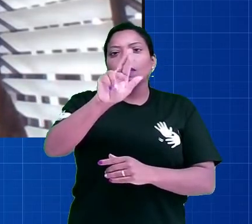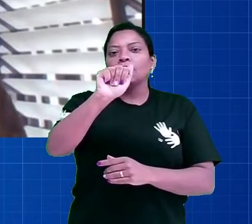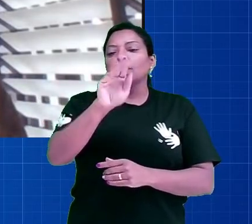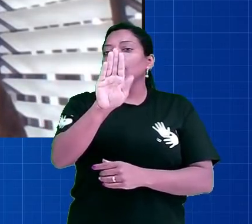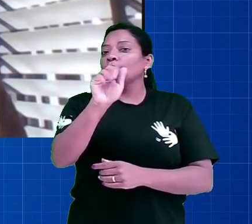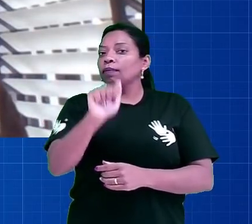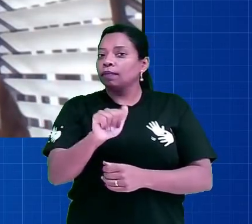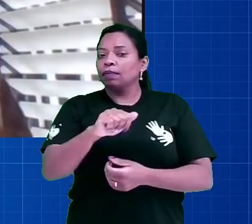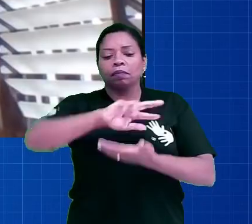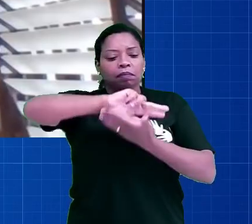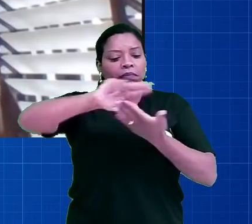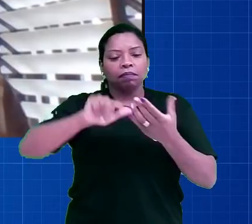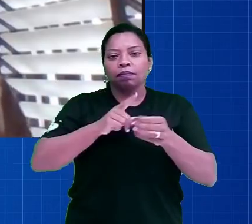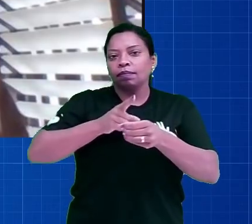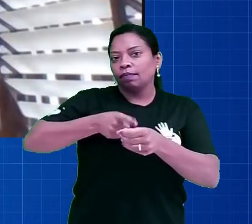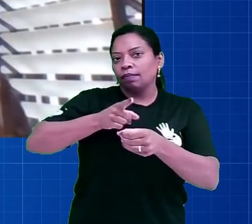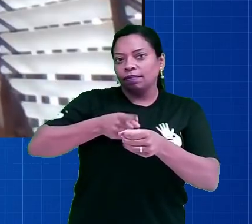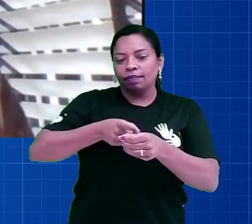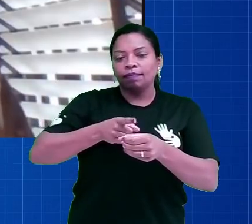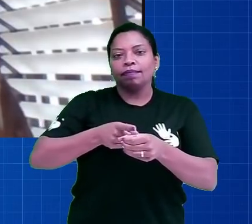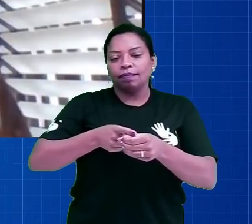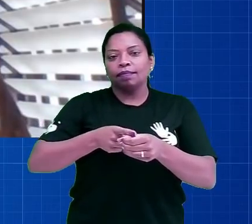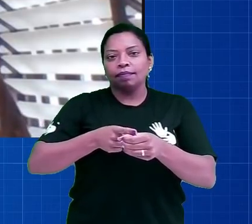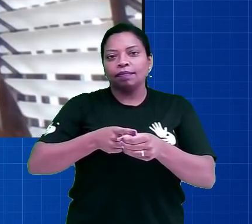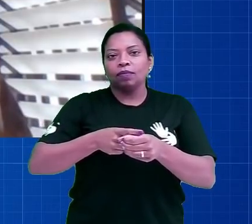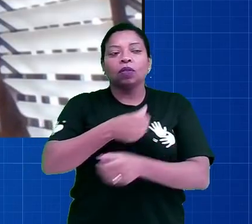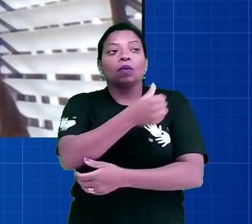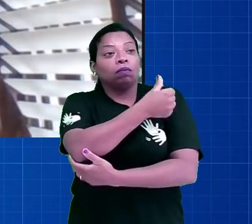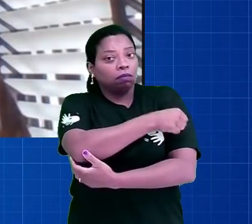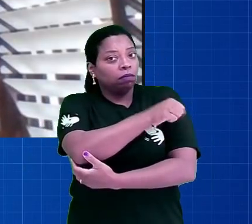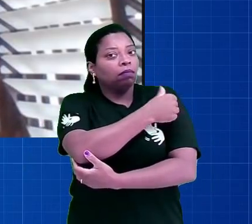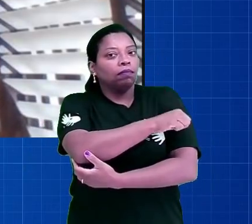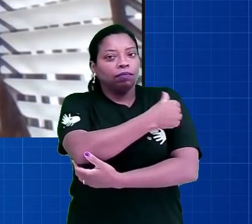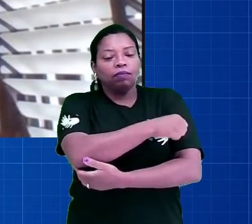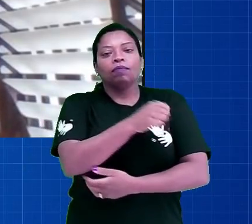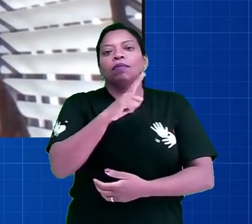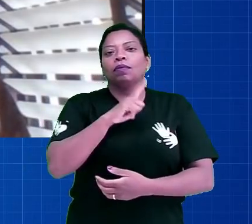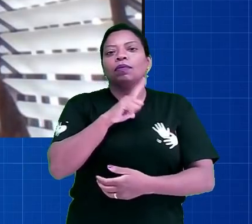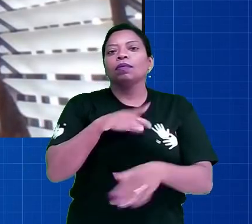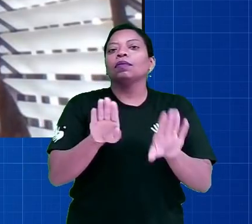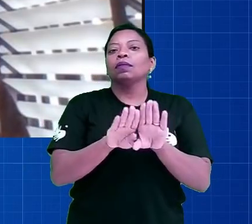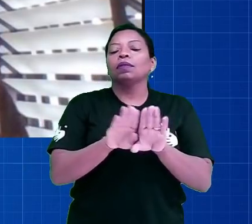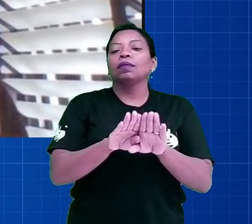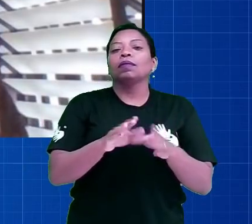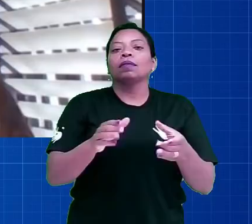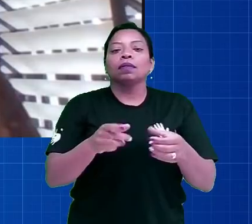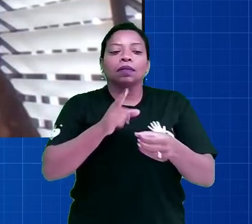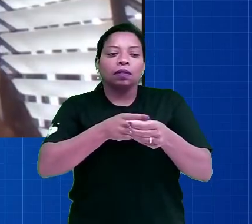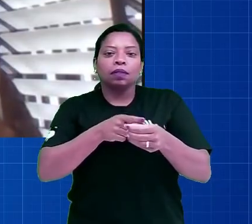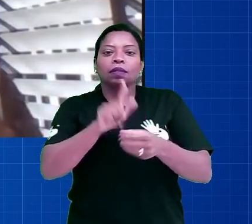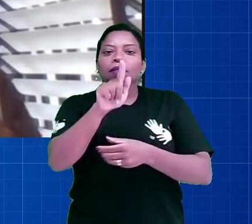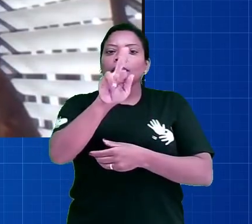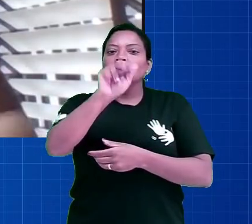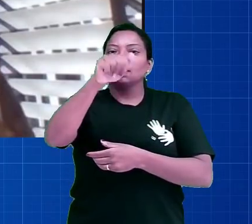lá no norte, Marabá, nós temos várias cidades no Rio de Janeiro mesmo,